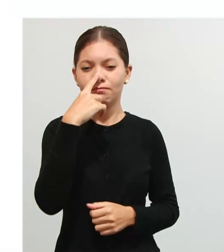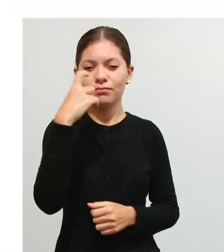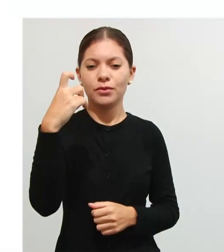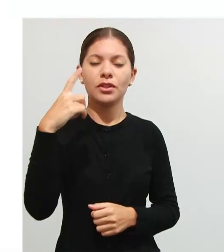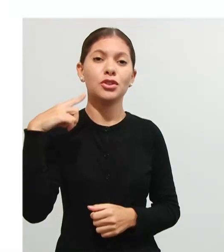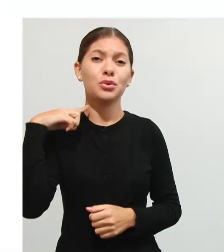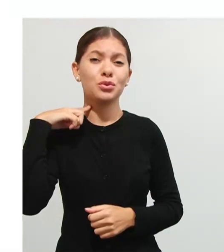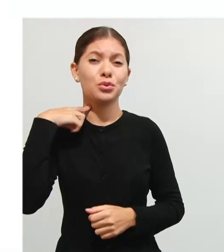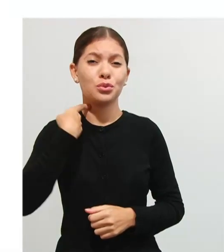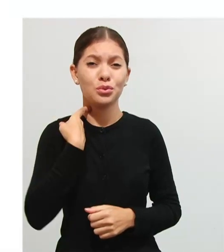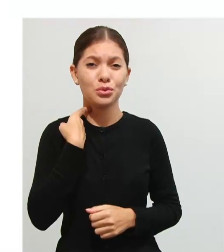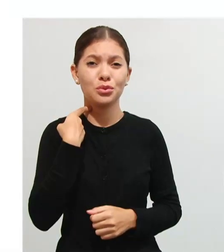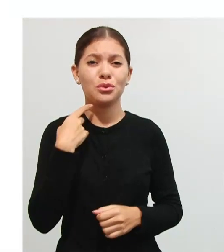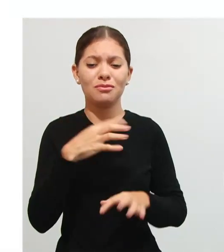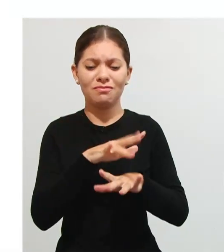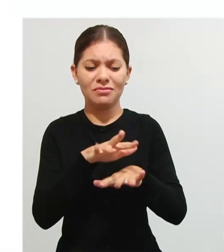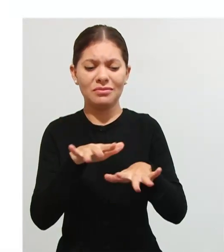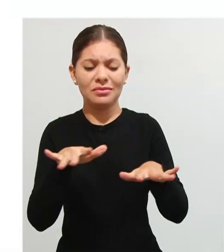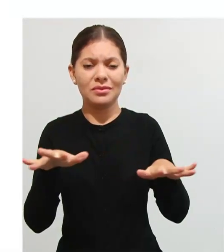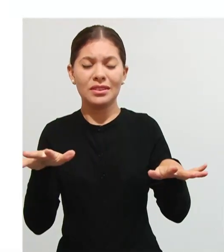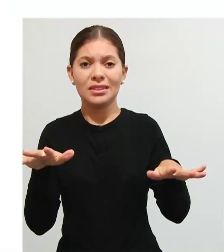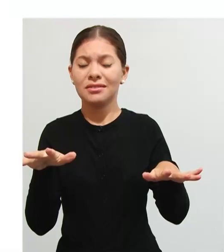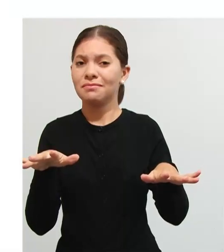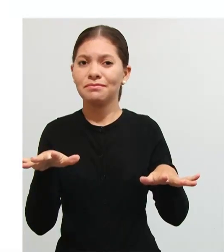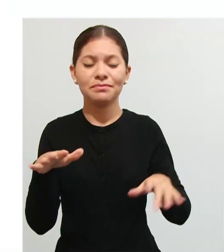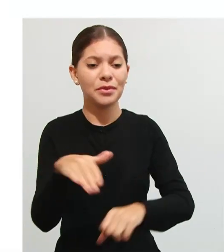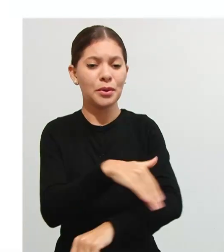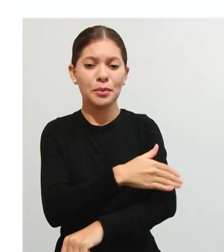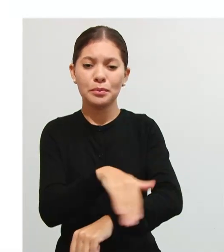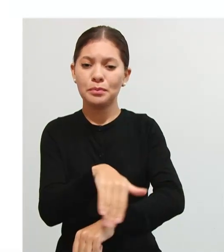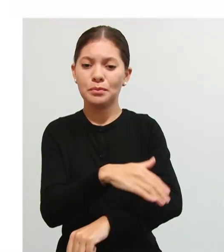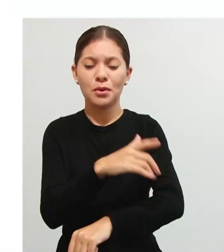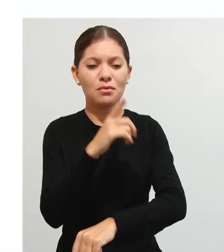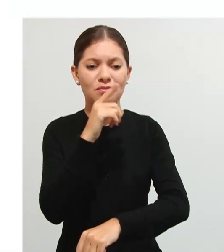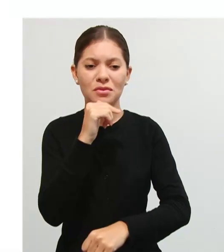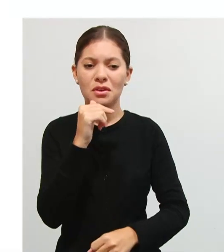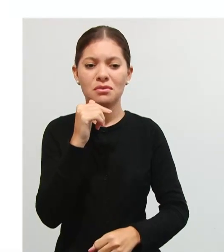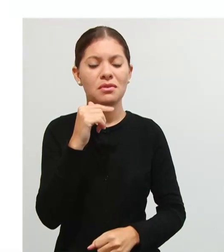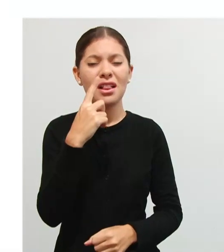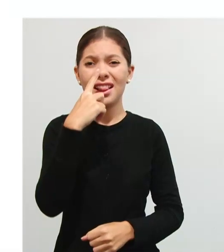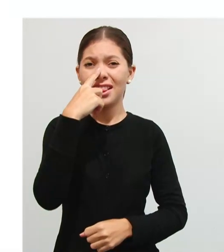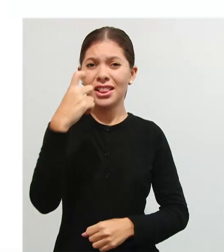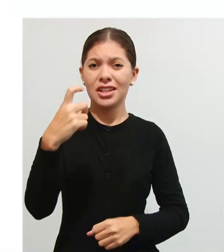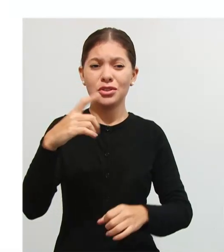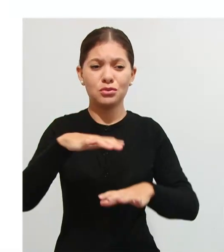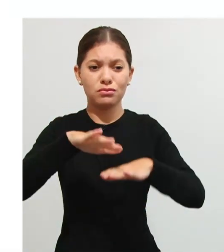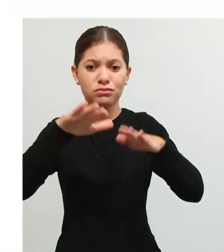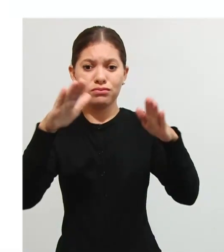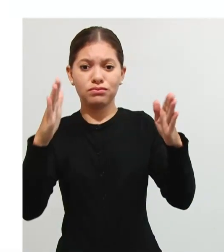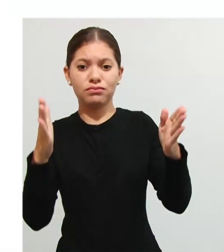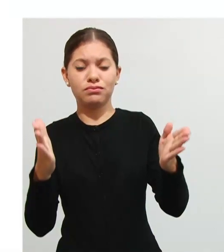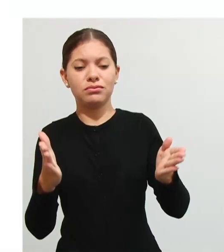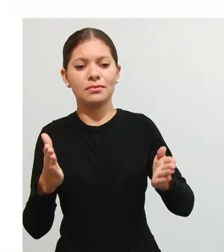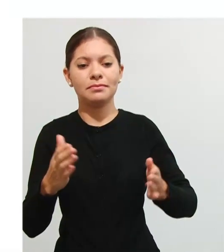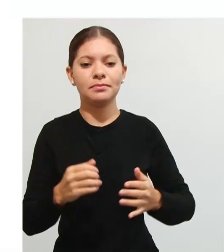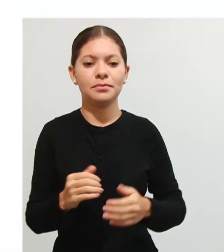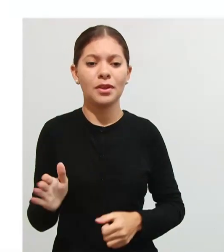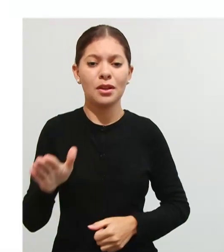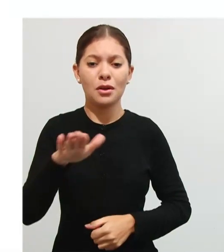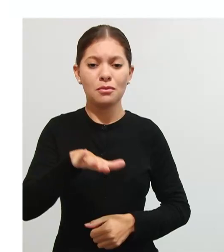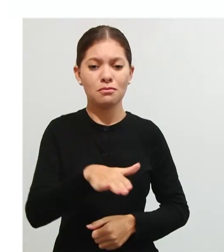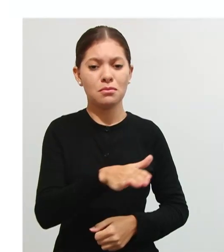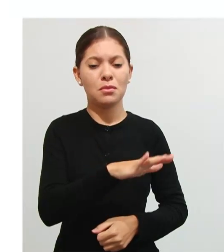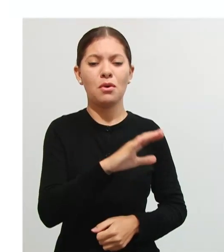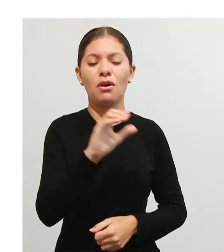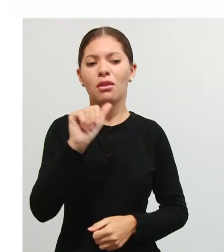simples ao nosso lixo. Não temos aterros sanitários, temos lixões, o que causa males diversos, poluição do solo, poluição do